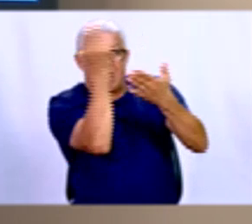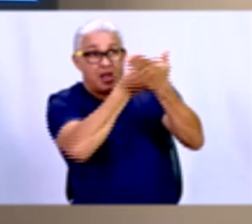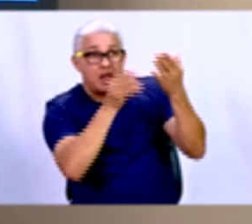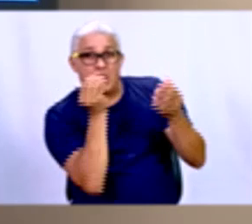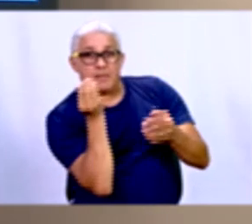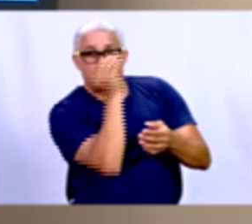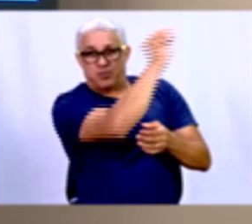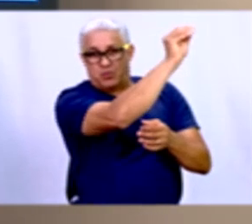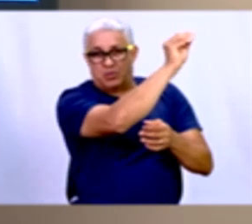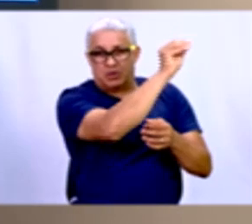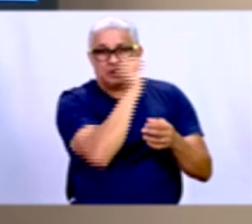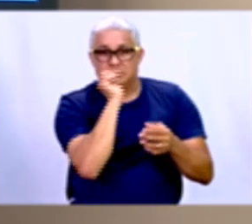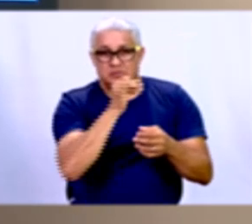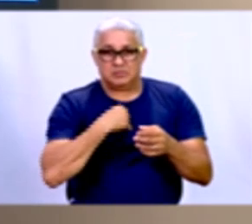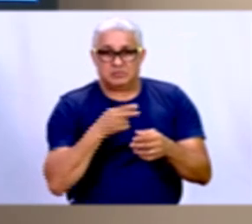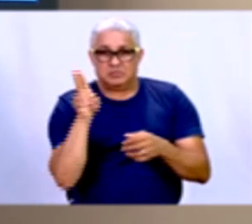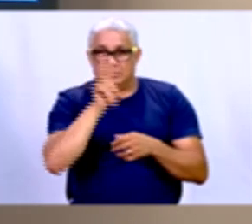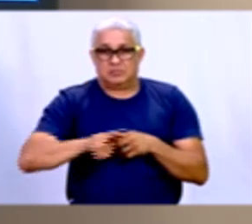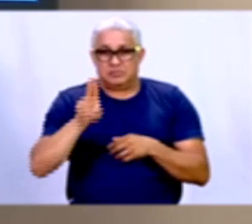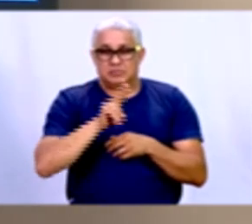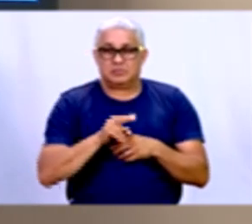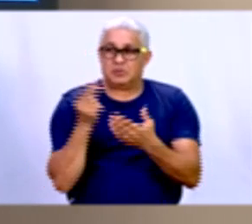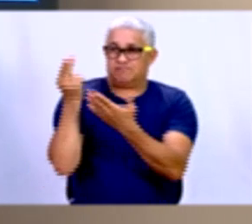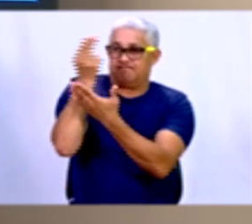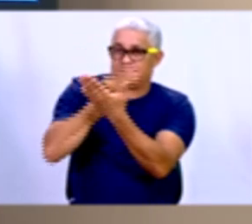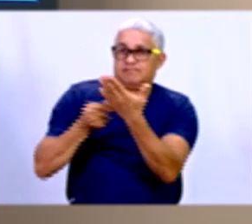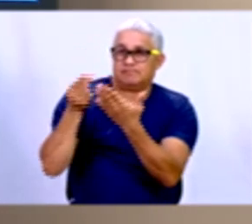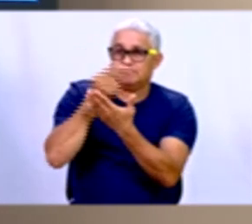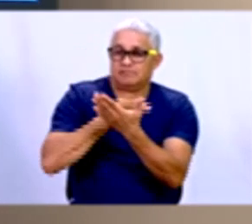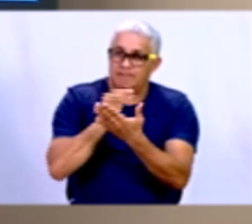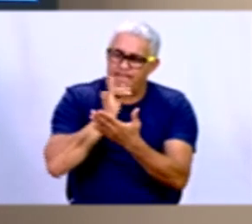Se eu for usar um ícone de